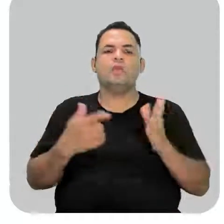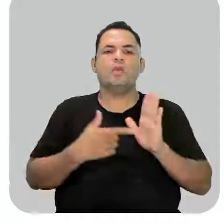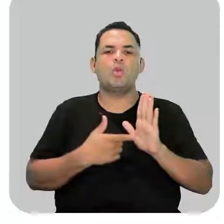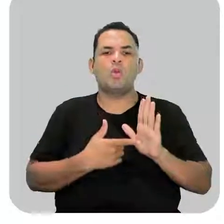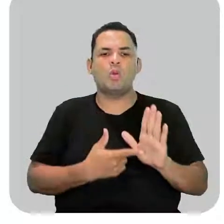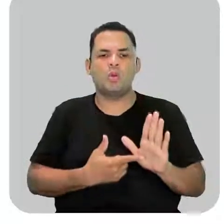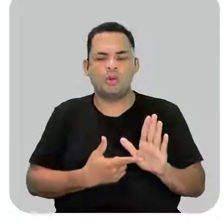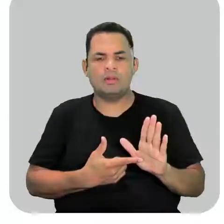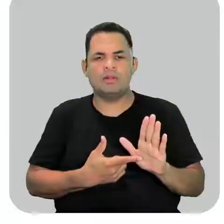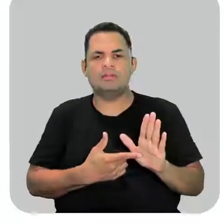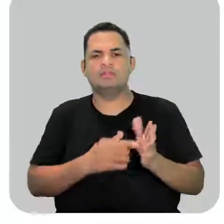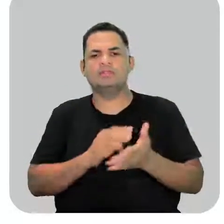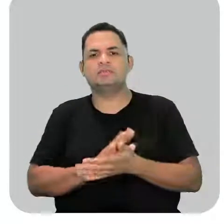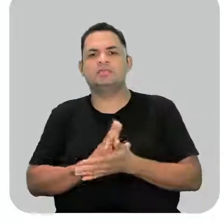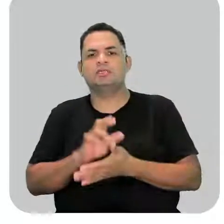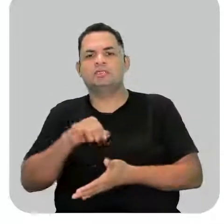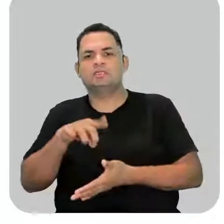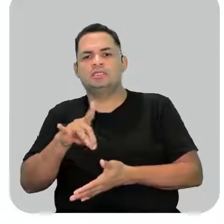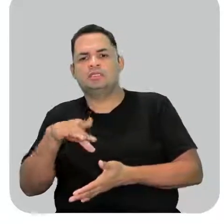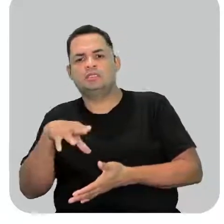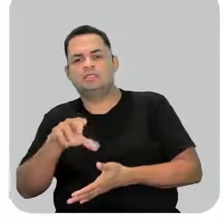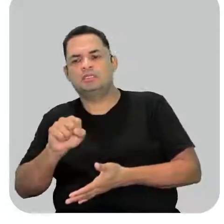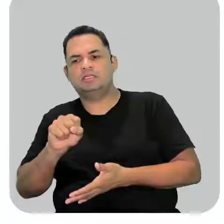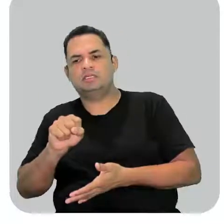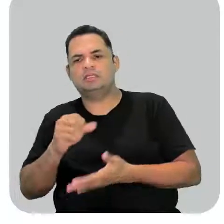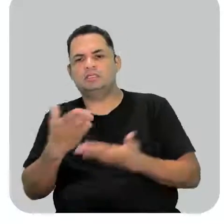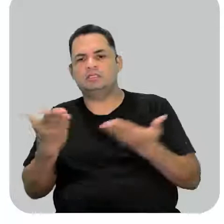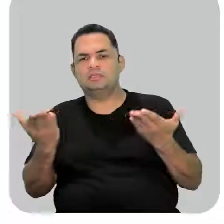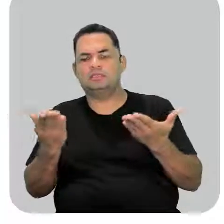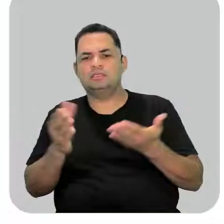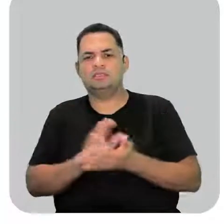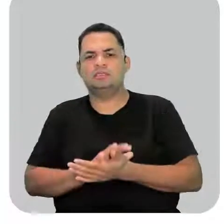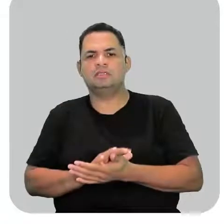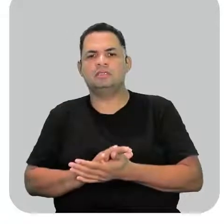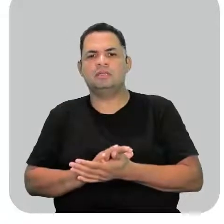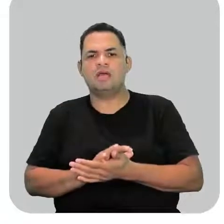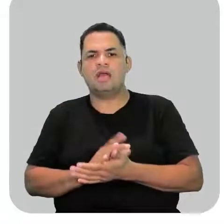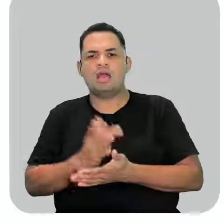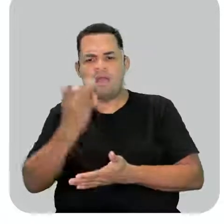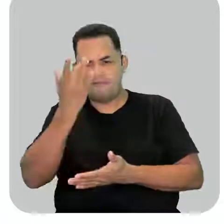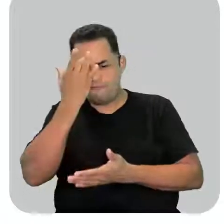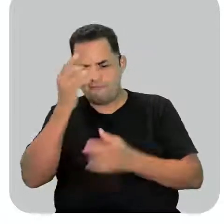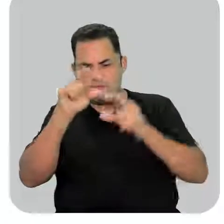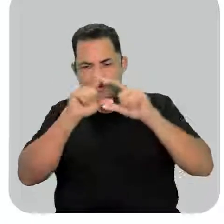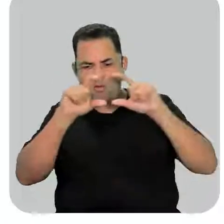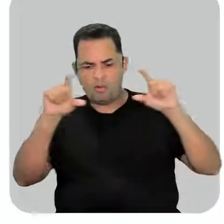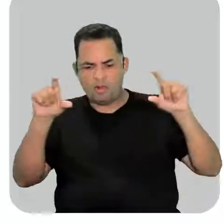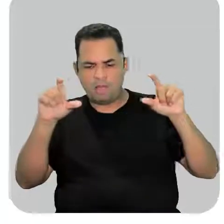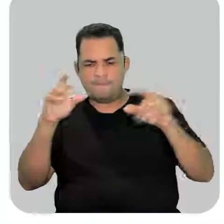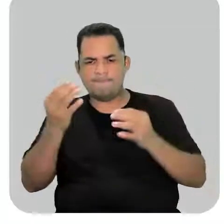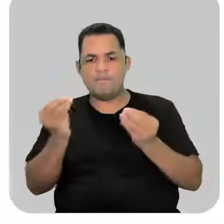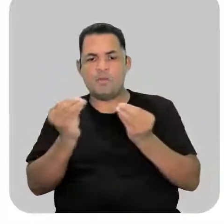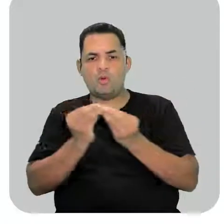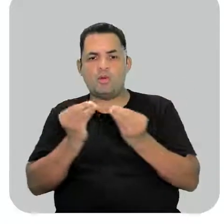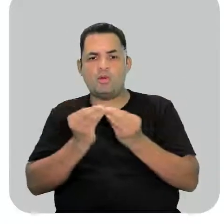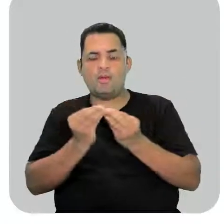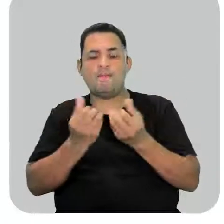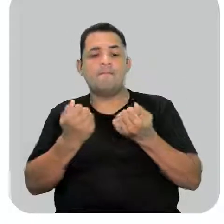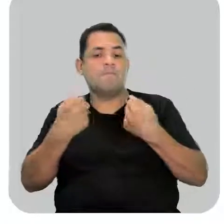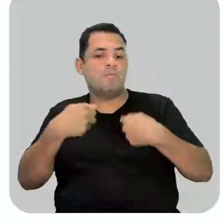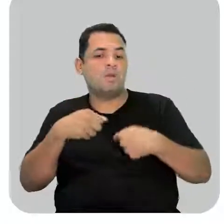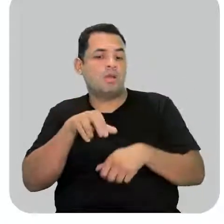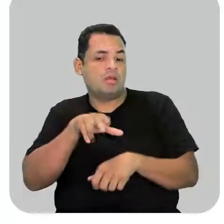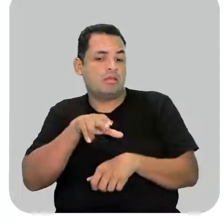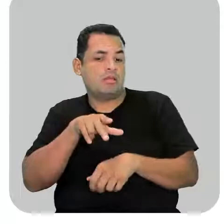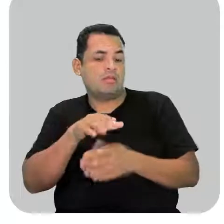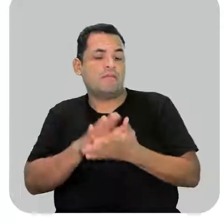uma nitrila e uma isonitrila somente pela fórmula molecular, elas podem ser iguais, porque vai ter a